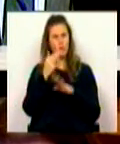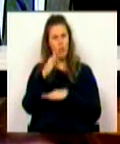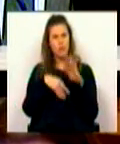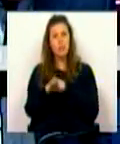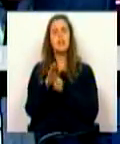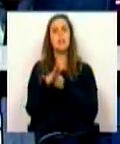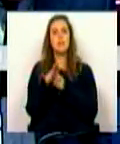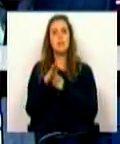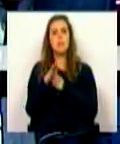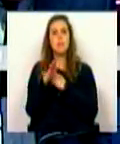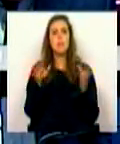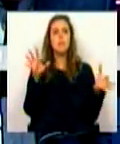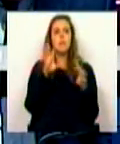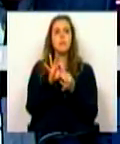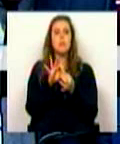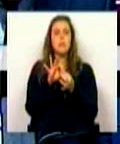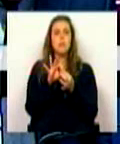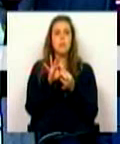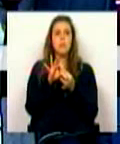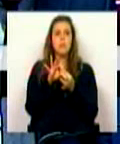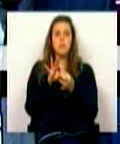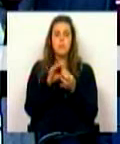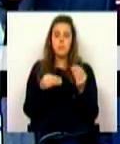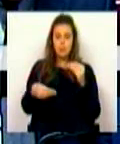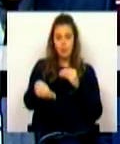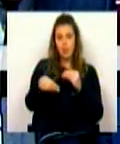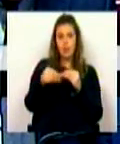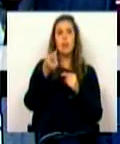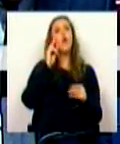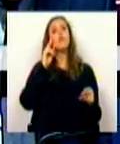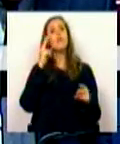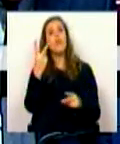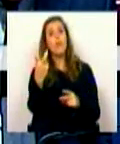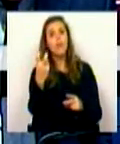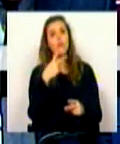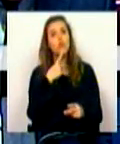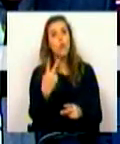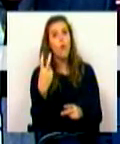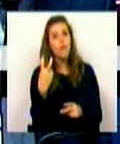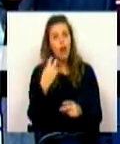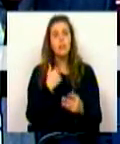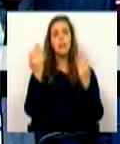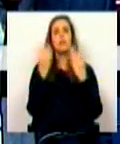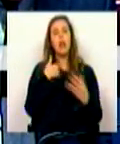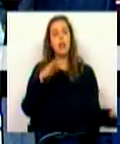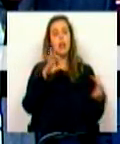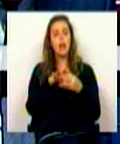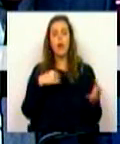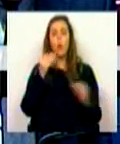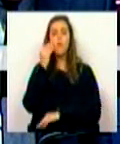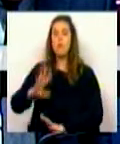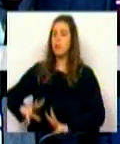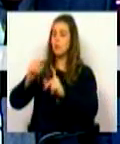colocada, tem a ver com a dinâmica, não, a penúltima questão que foi colocada, tem a ver com a dinâmica do